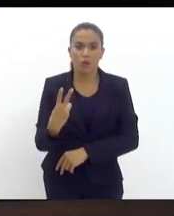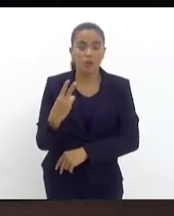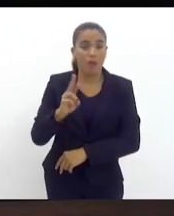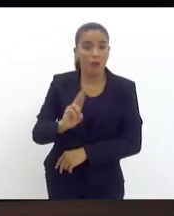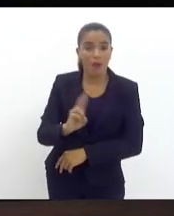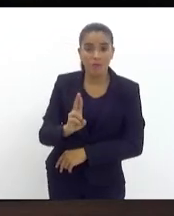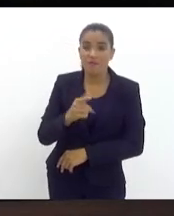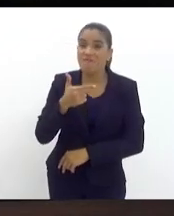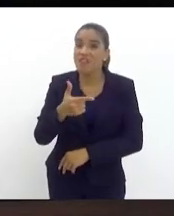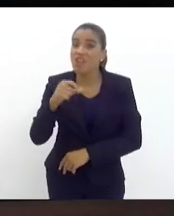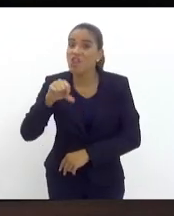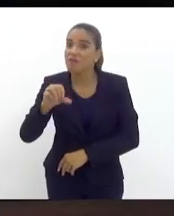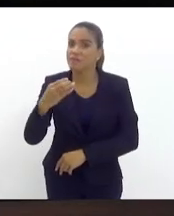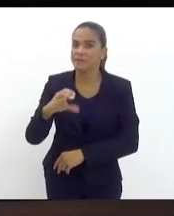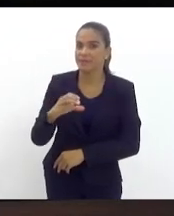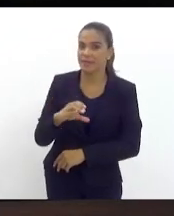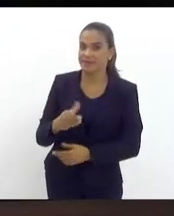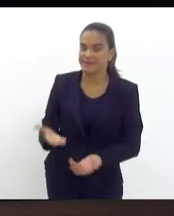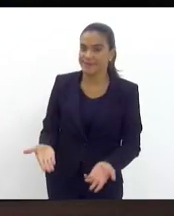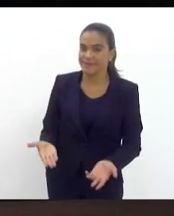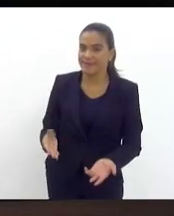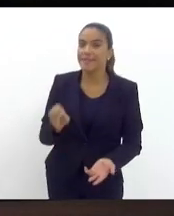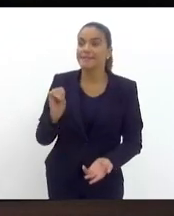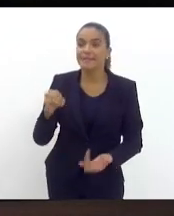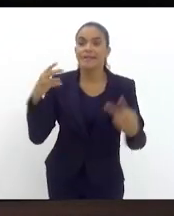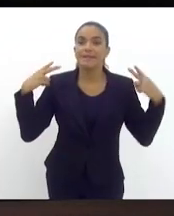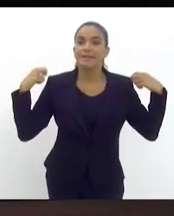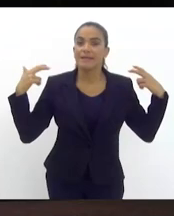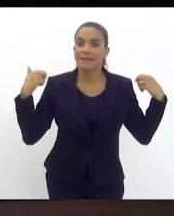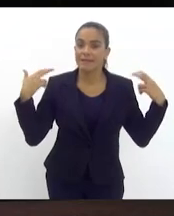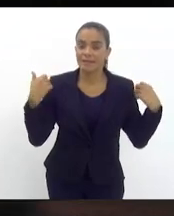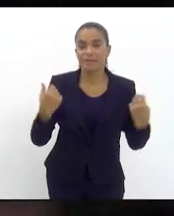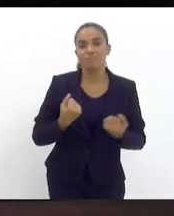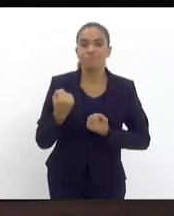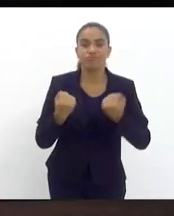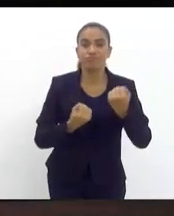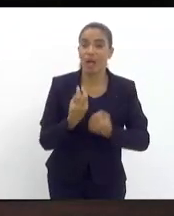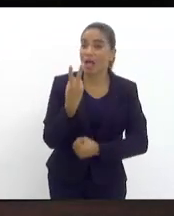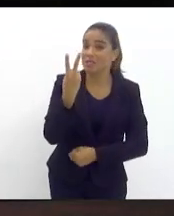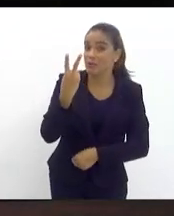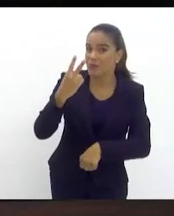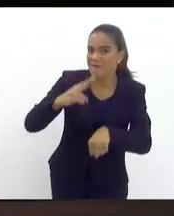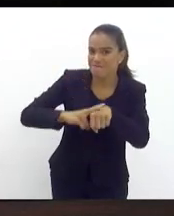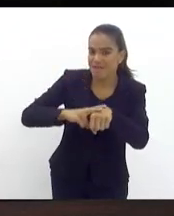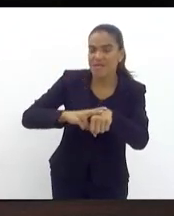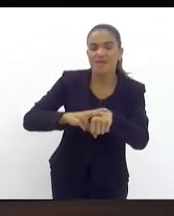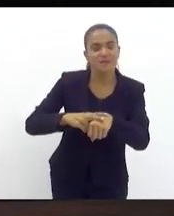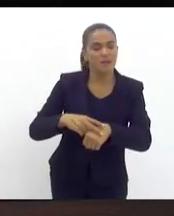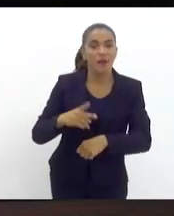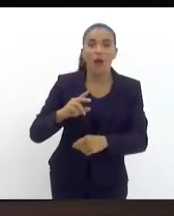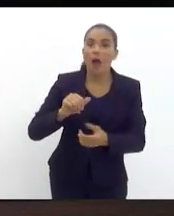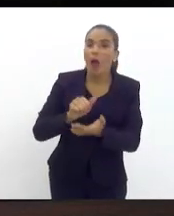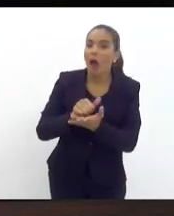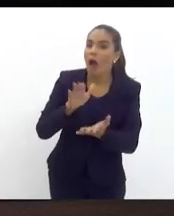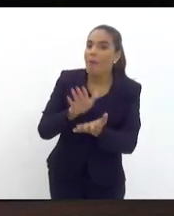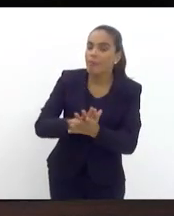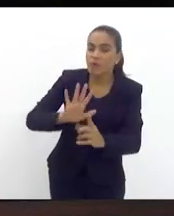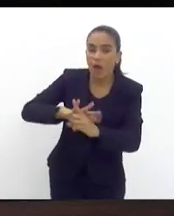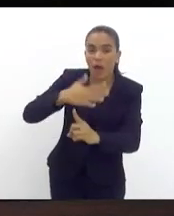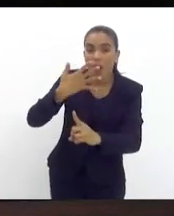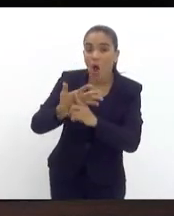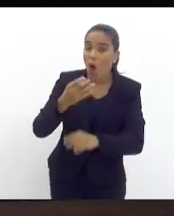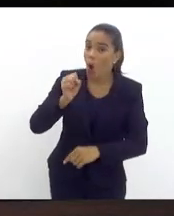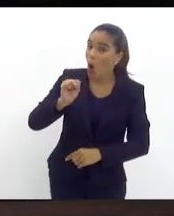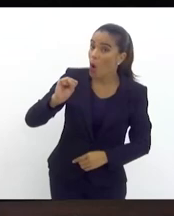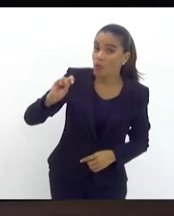4.242,29 E aí se o motorista for pego a segunda vez essa multa dobra vai